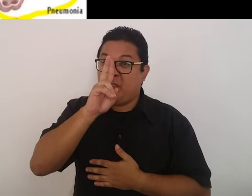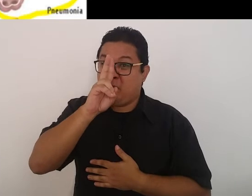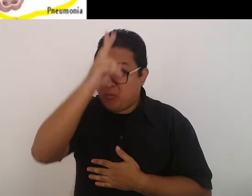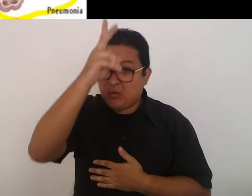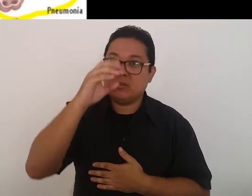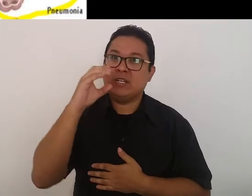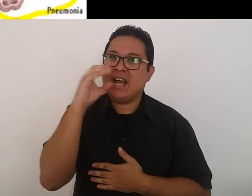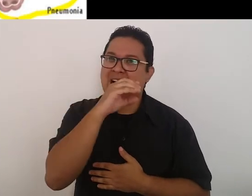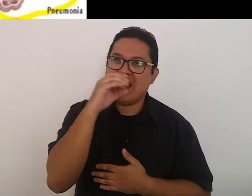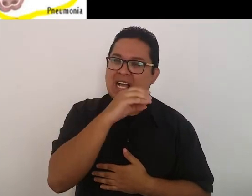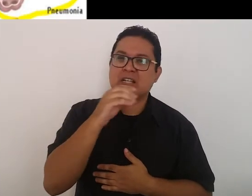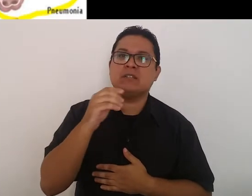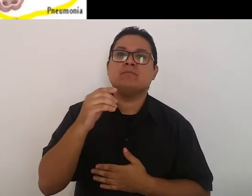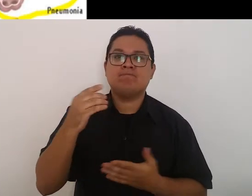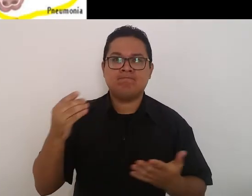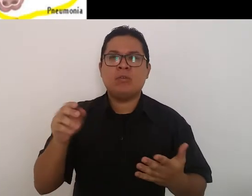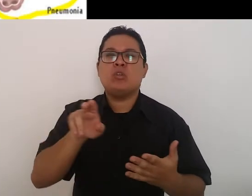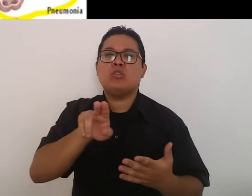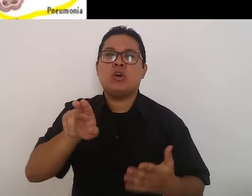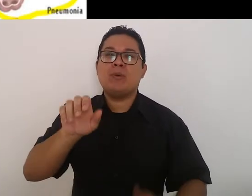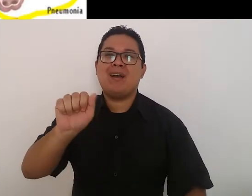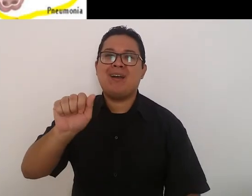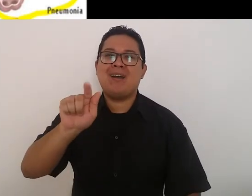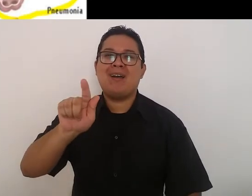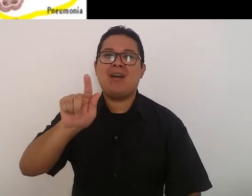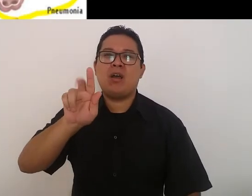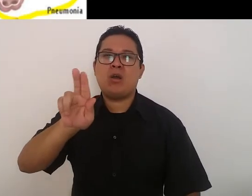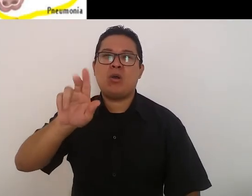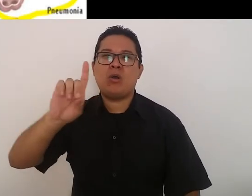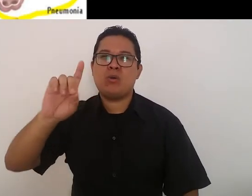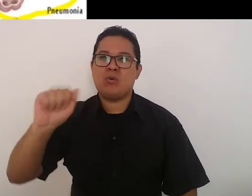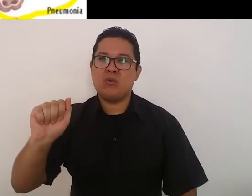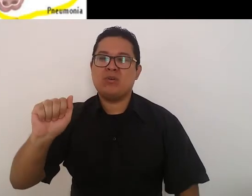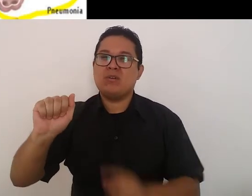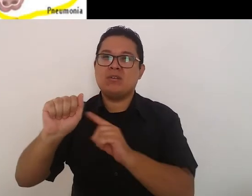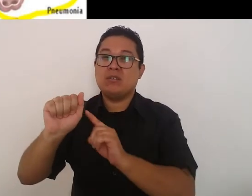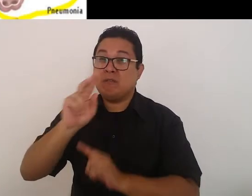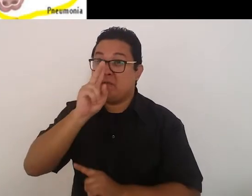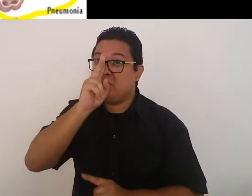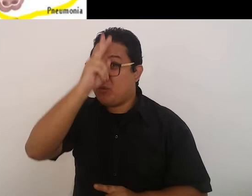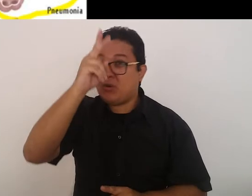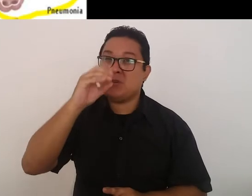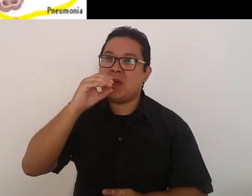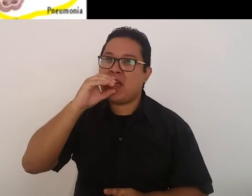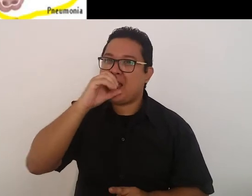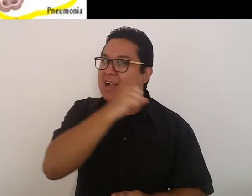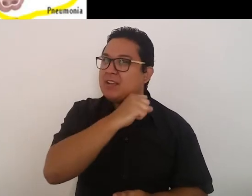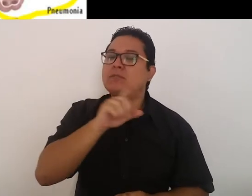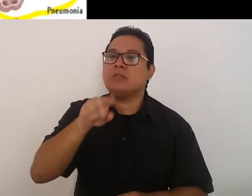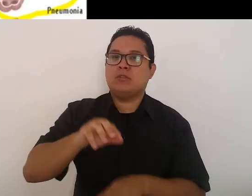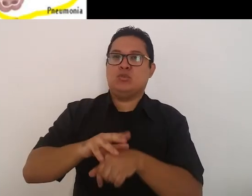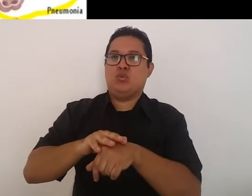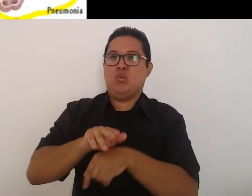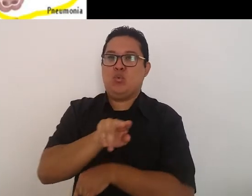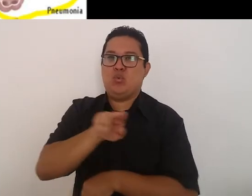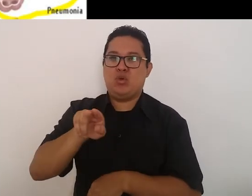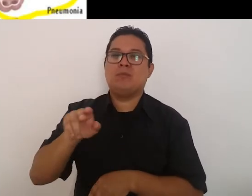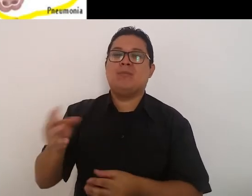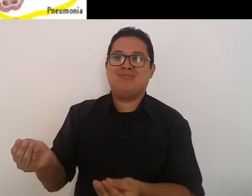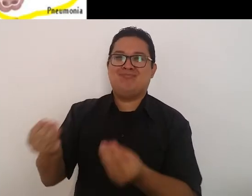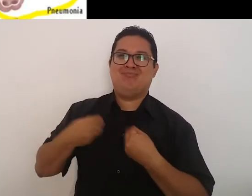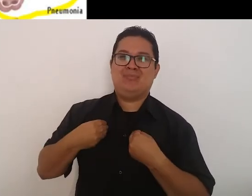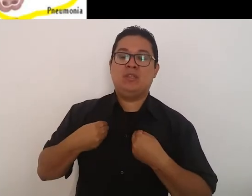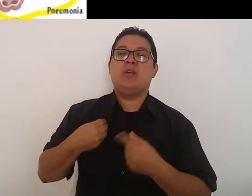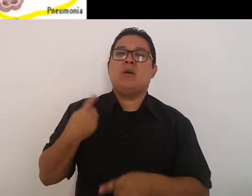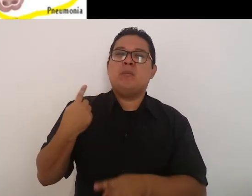inglês. Então, o que é agudo? É muito rápido, muito intenso. Então, o que acontece? Você começa a ter